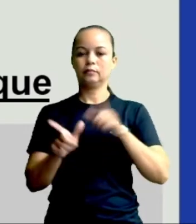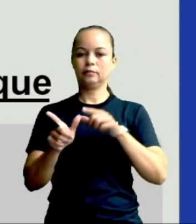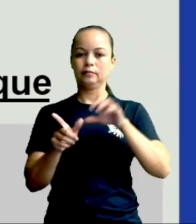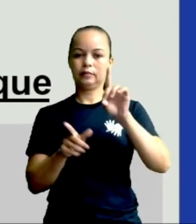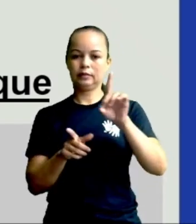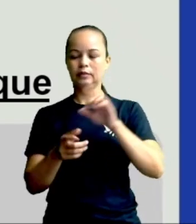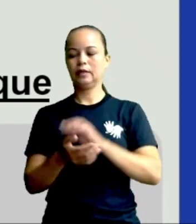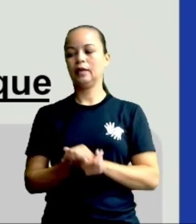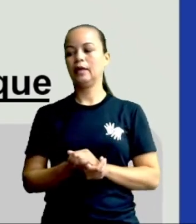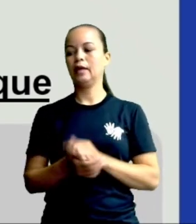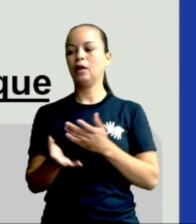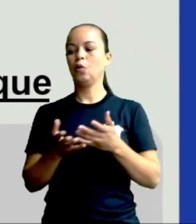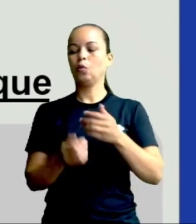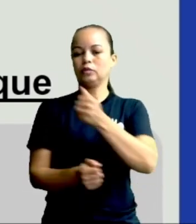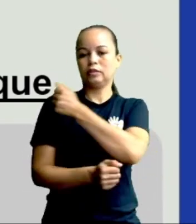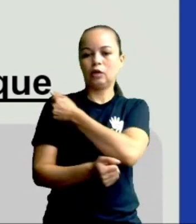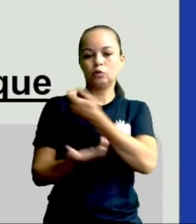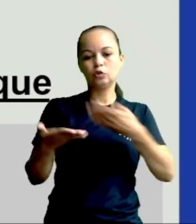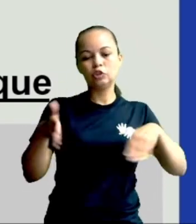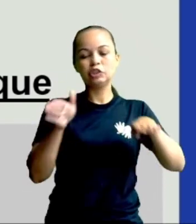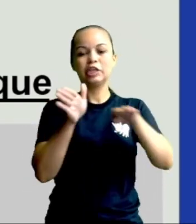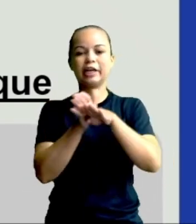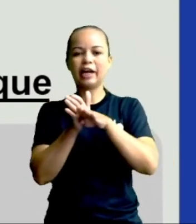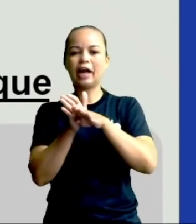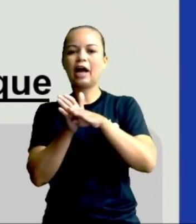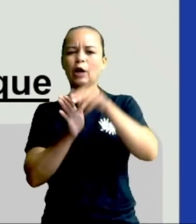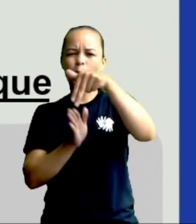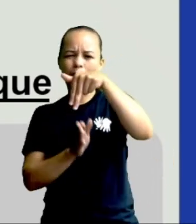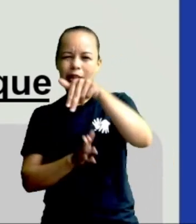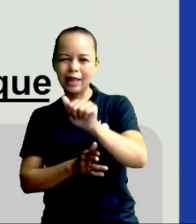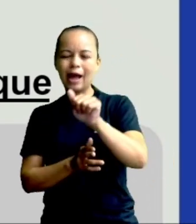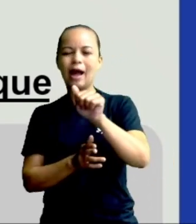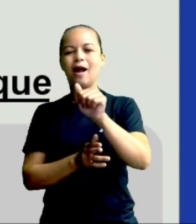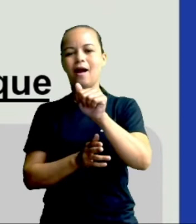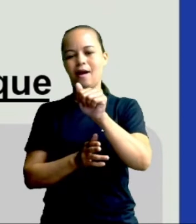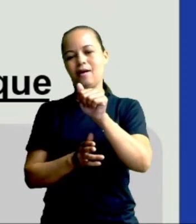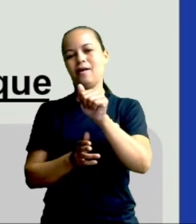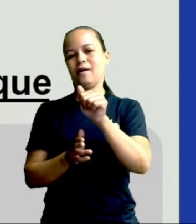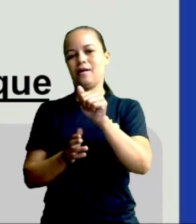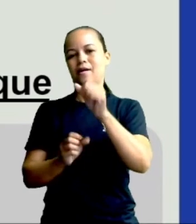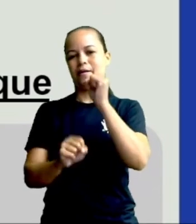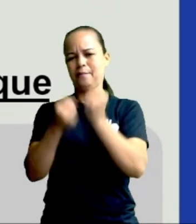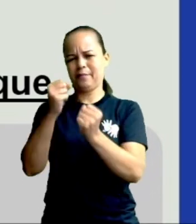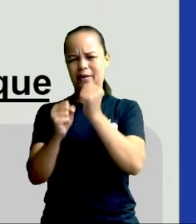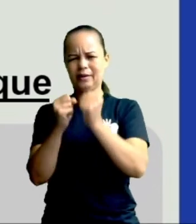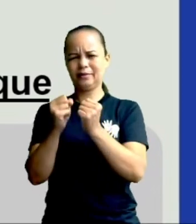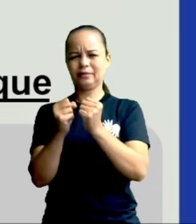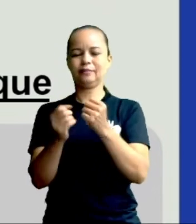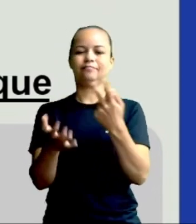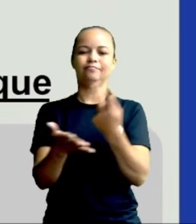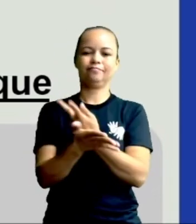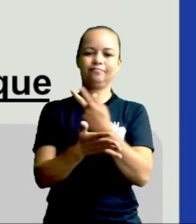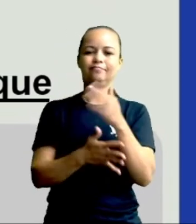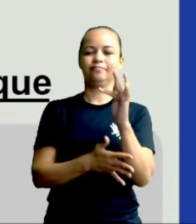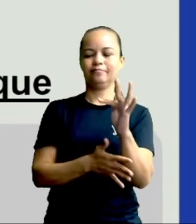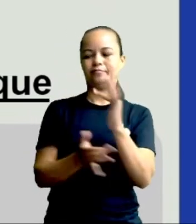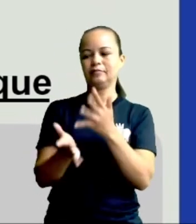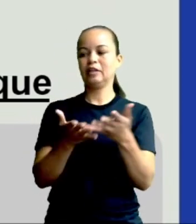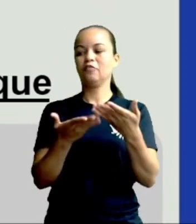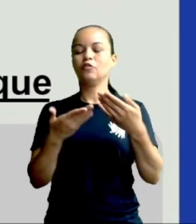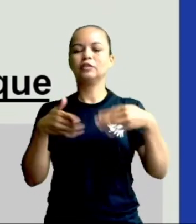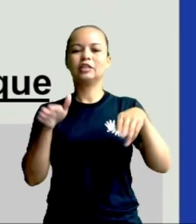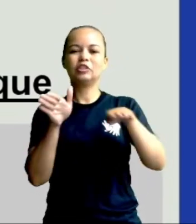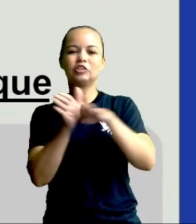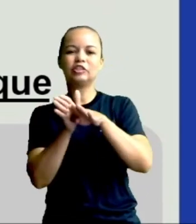chegaram na empresa falso você não chega na você não chega em você